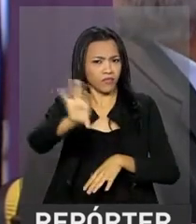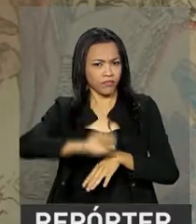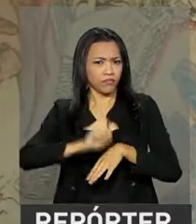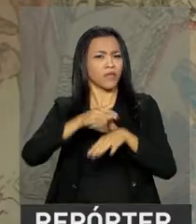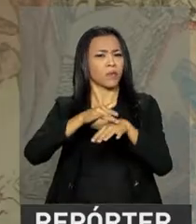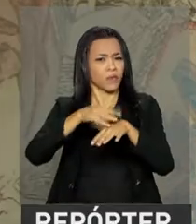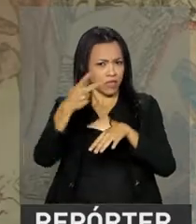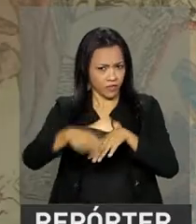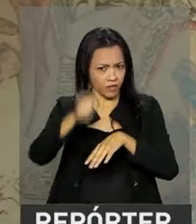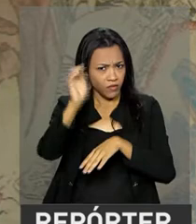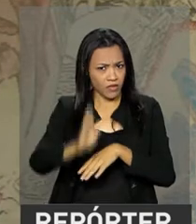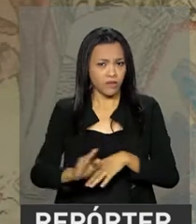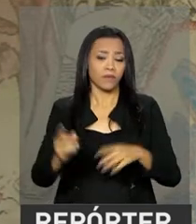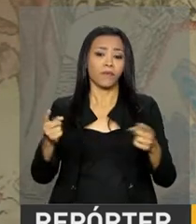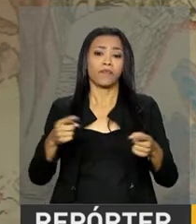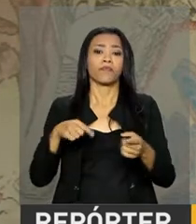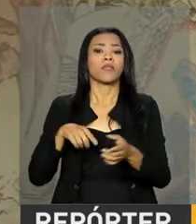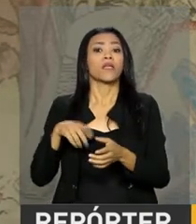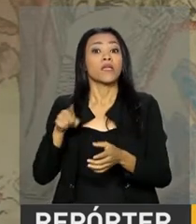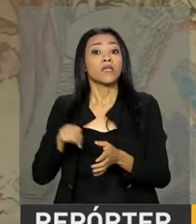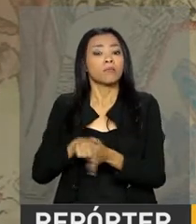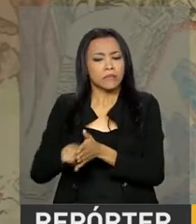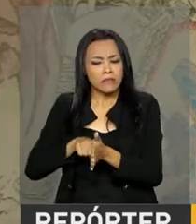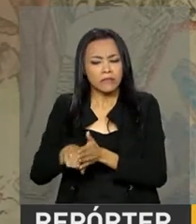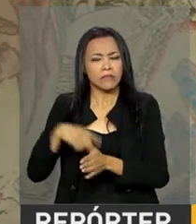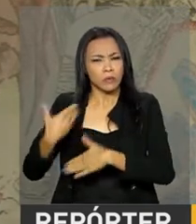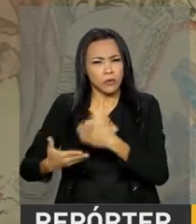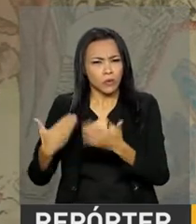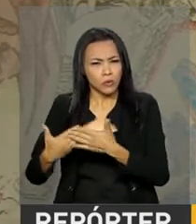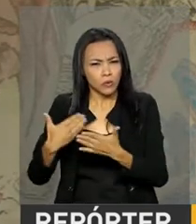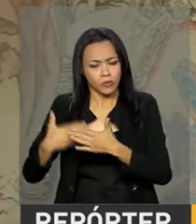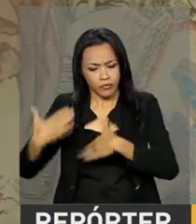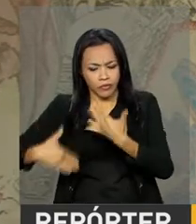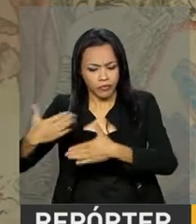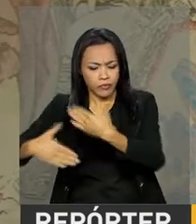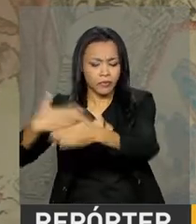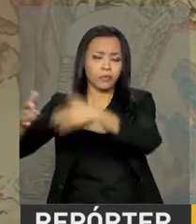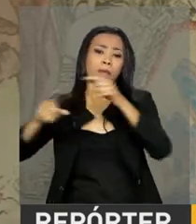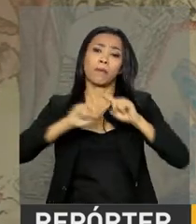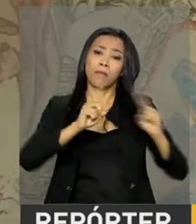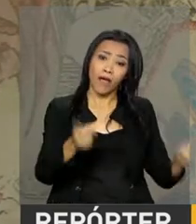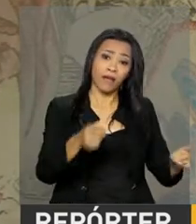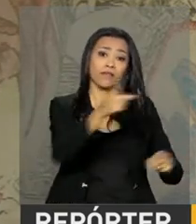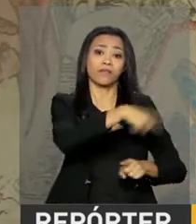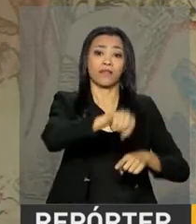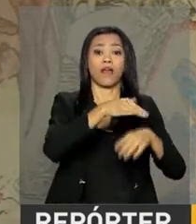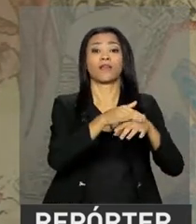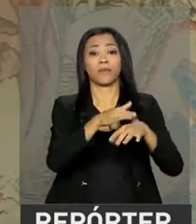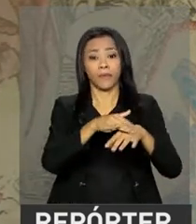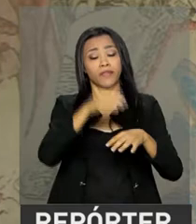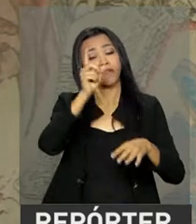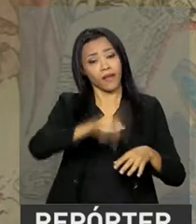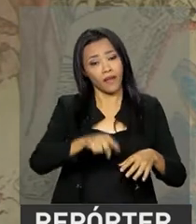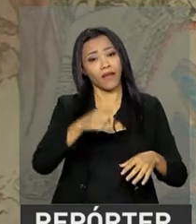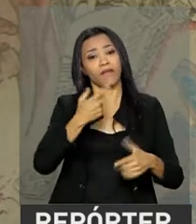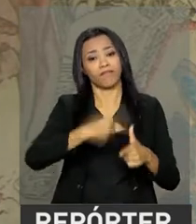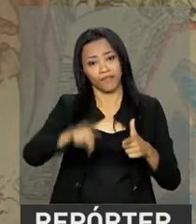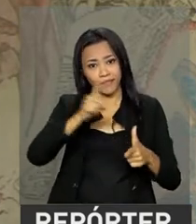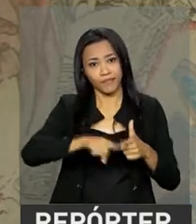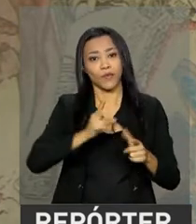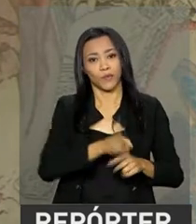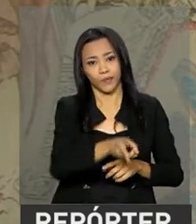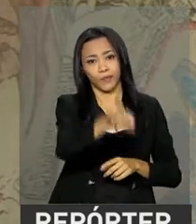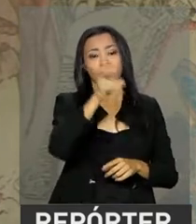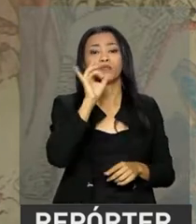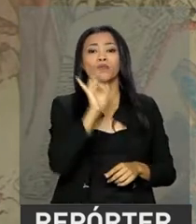brasil apesar dos avanços no combate à doença nos últimos anos a hanseníase ainda é considerada um problema de saúde pública